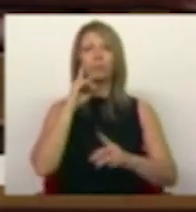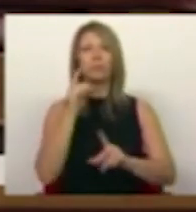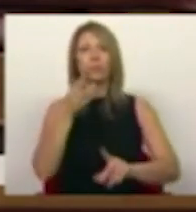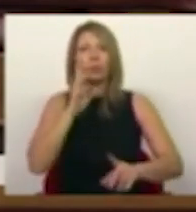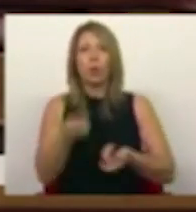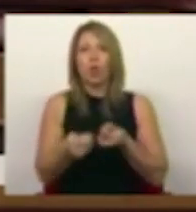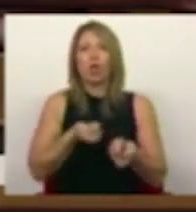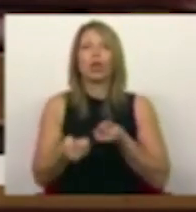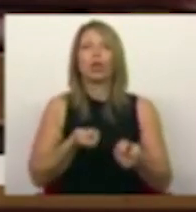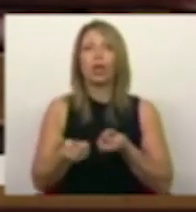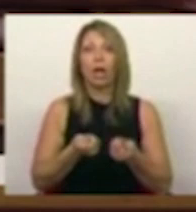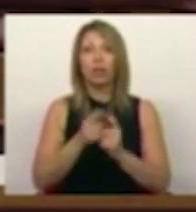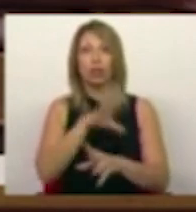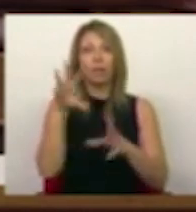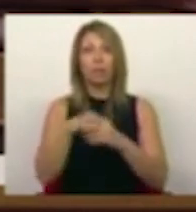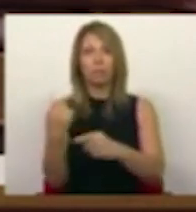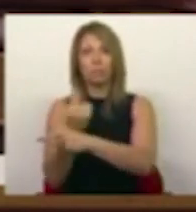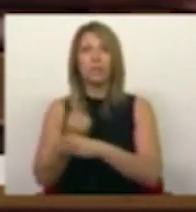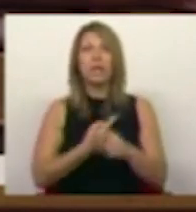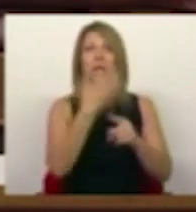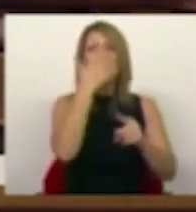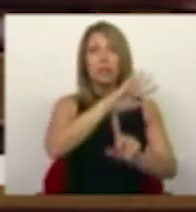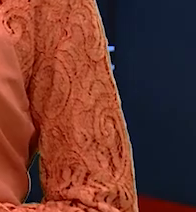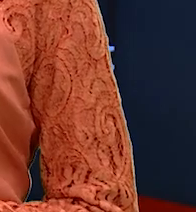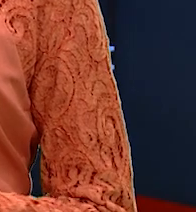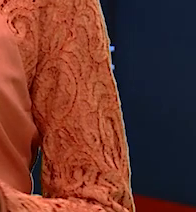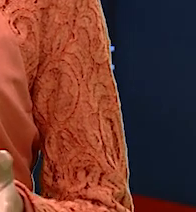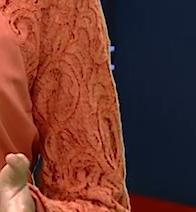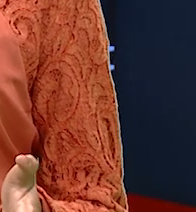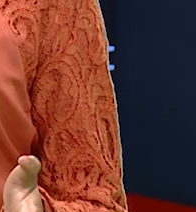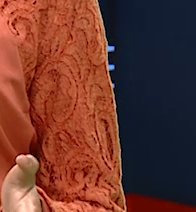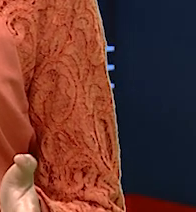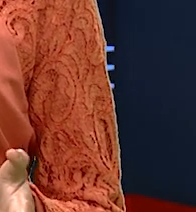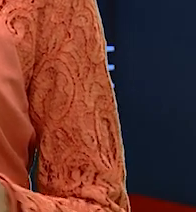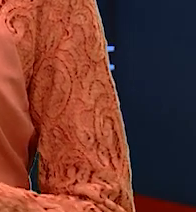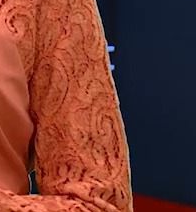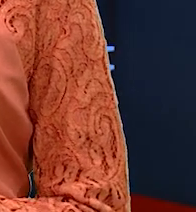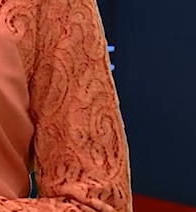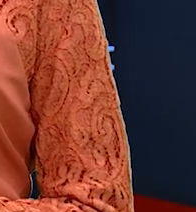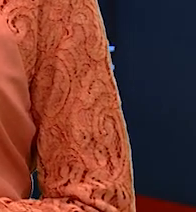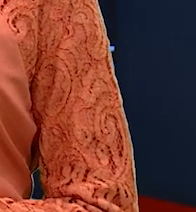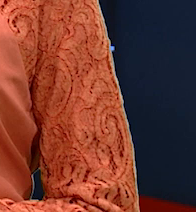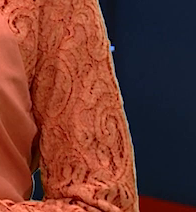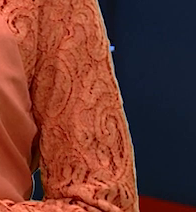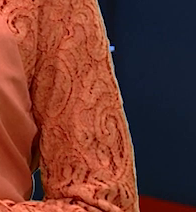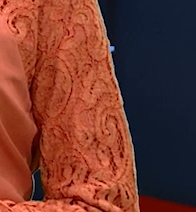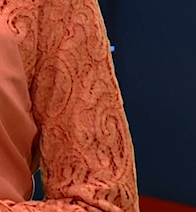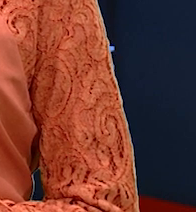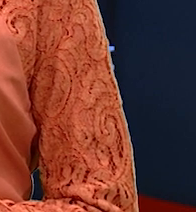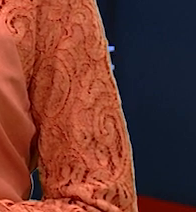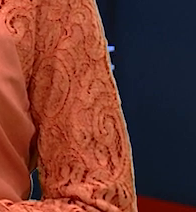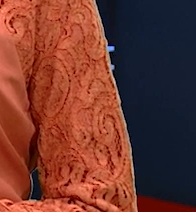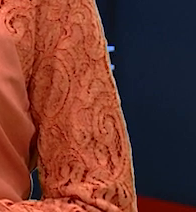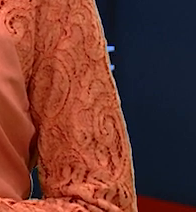sido condenados pela prática de crimes de corrupção. O primeiro-ministro português apontou que a direita toda junta só